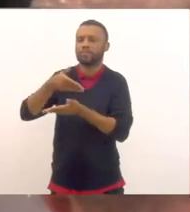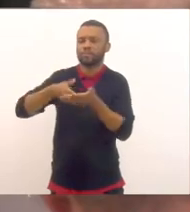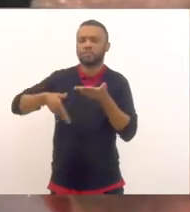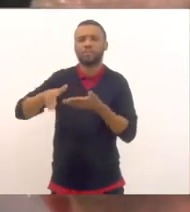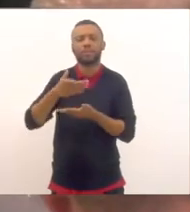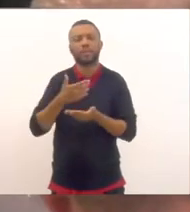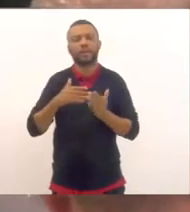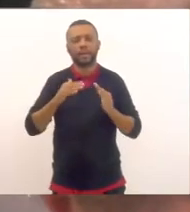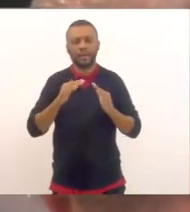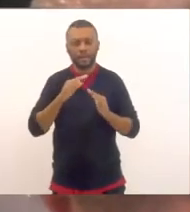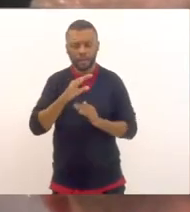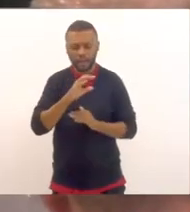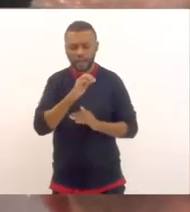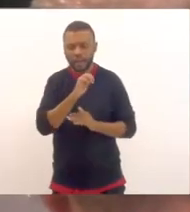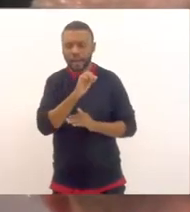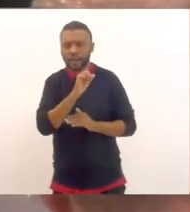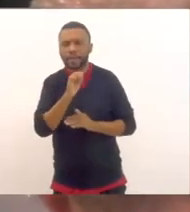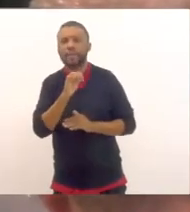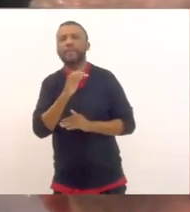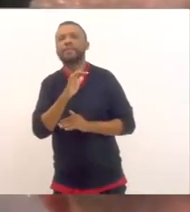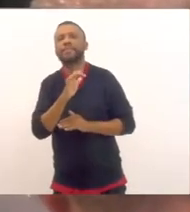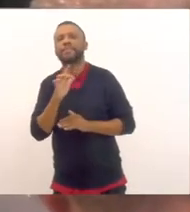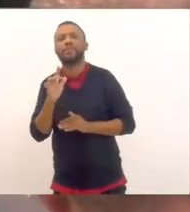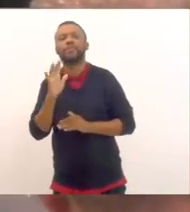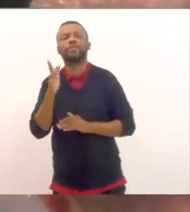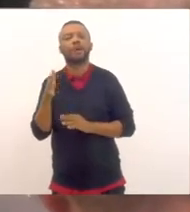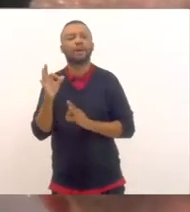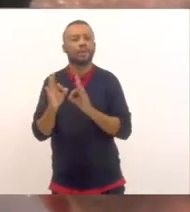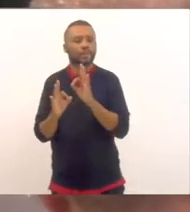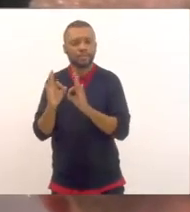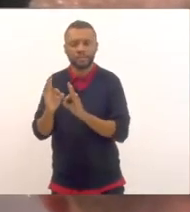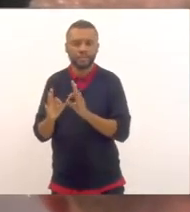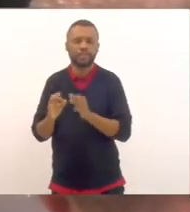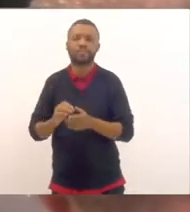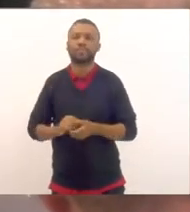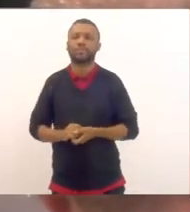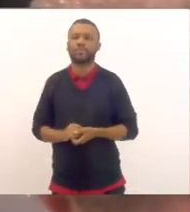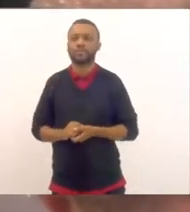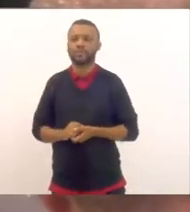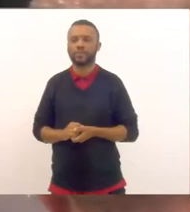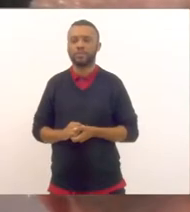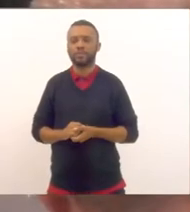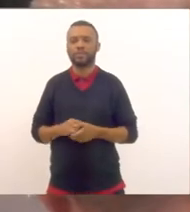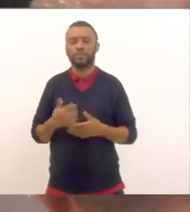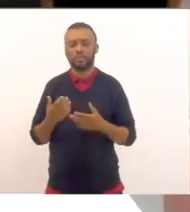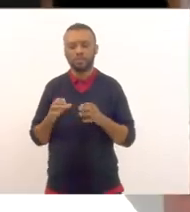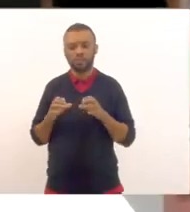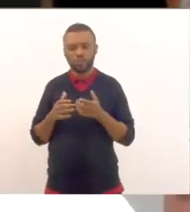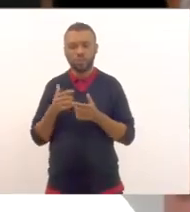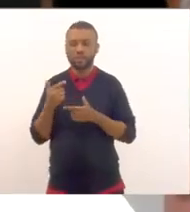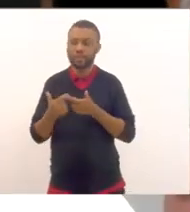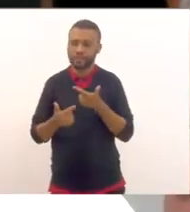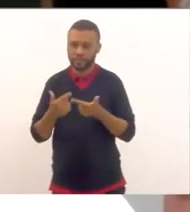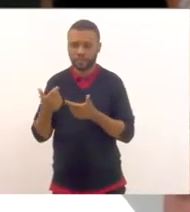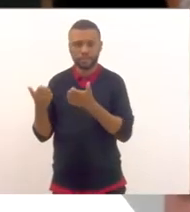já formalizou essa questão de laboração dessa força-tarefa o grupo de trabalho conforme eu disse eu vou andamento